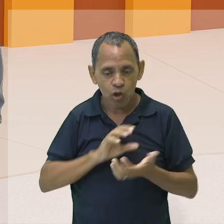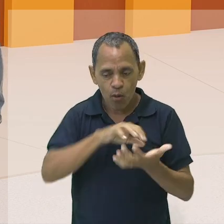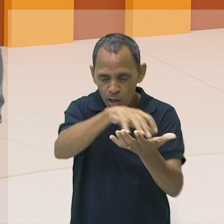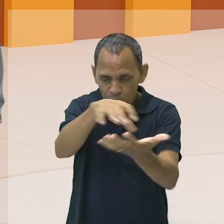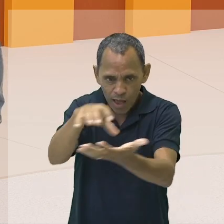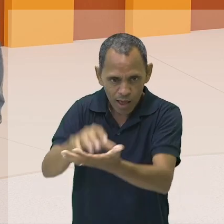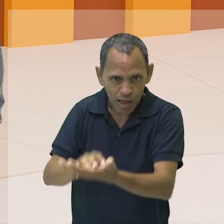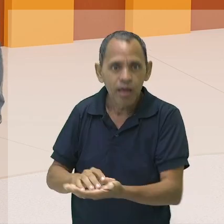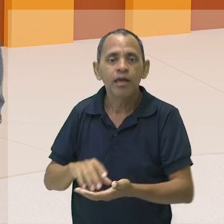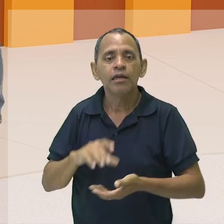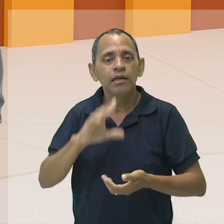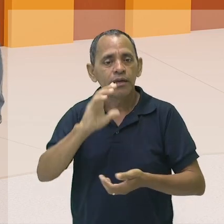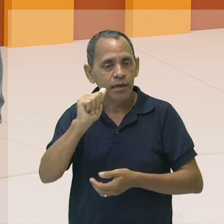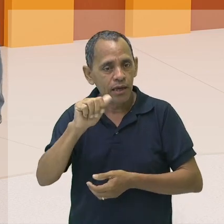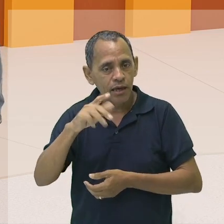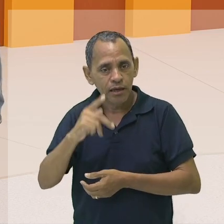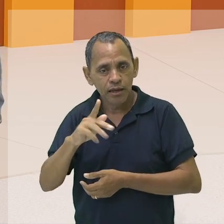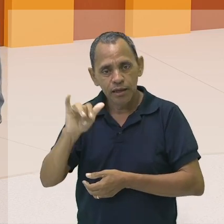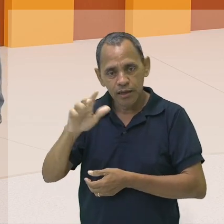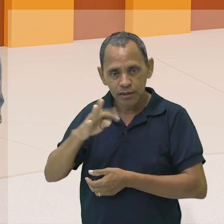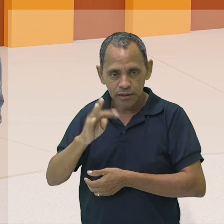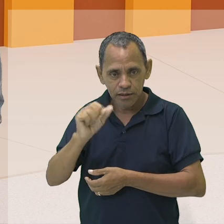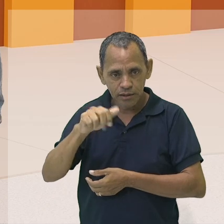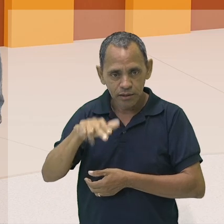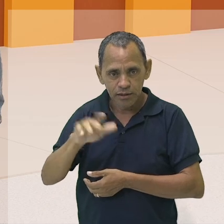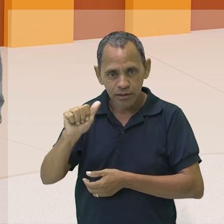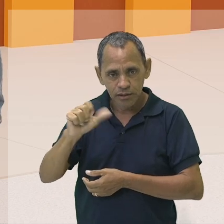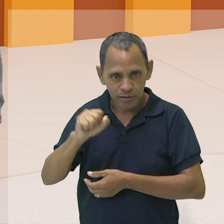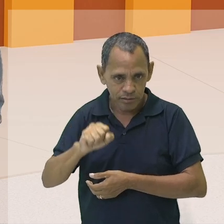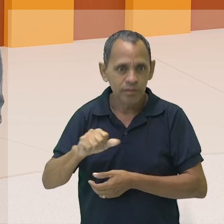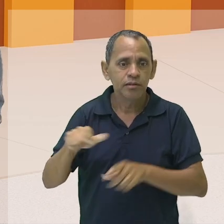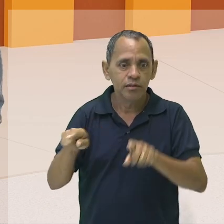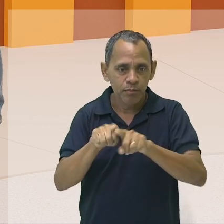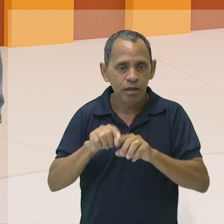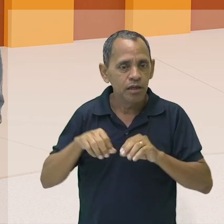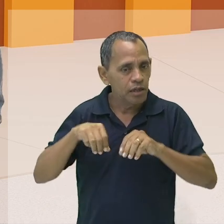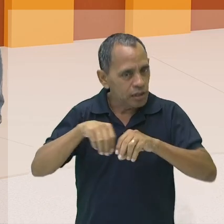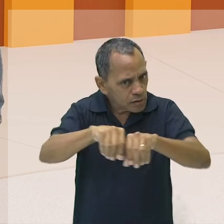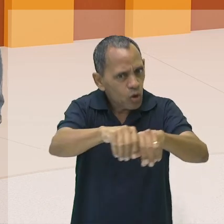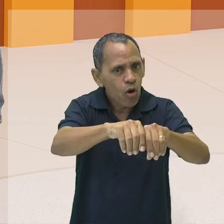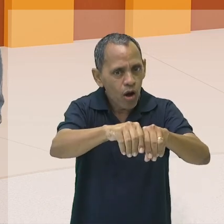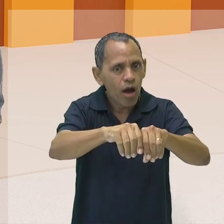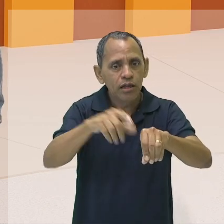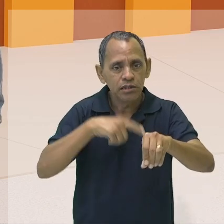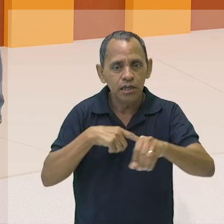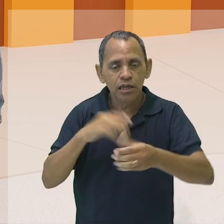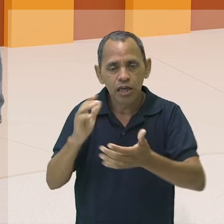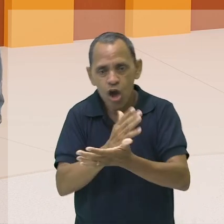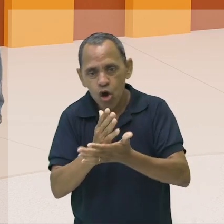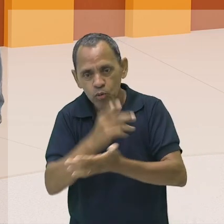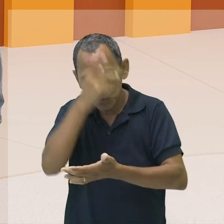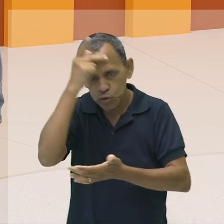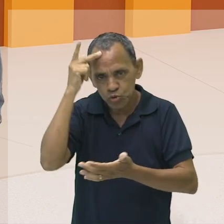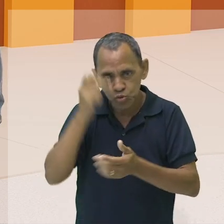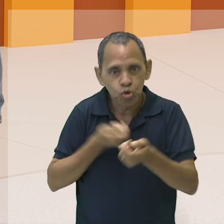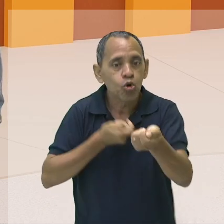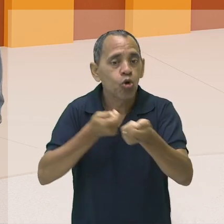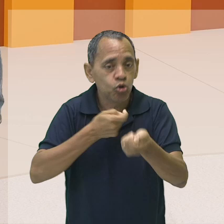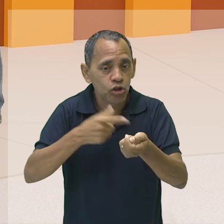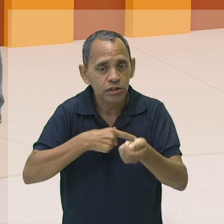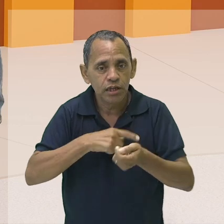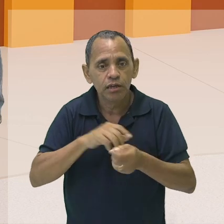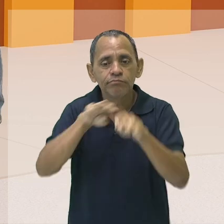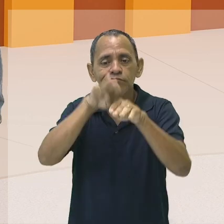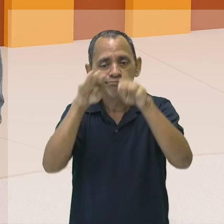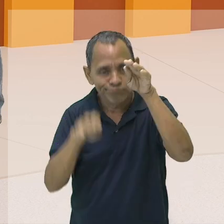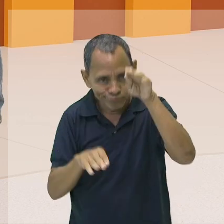Então, vamos ter uma pequena elite latifundiária, dona de grandes extensões de terra, e isso vai fazer com que a desigualdade inicie, se